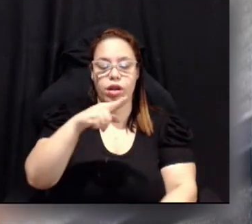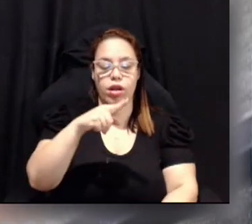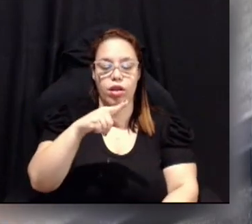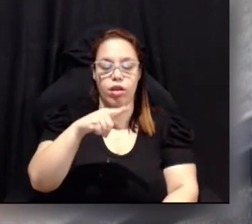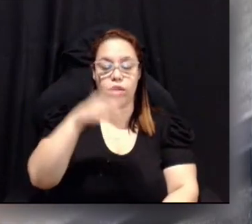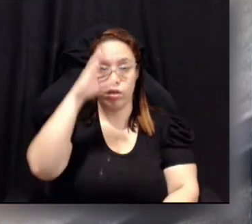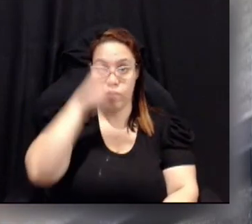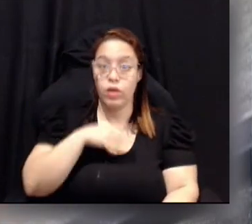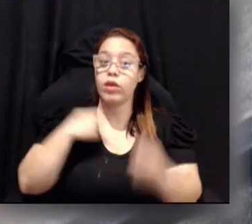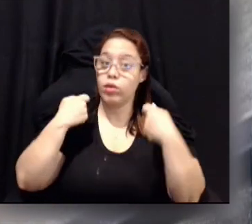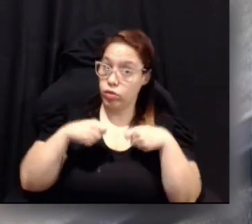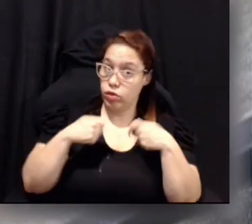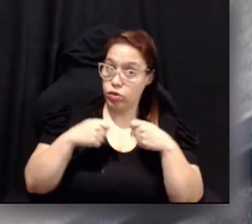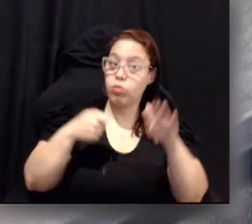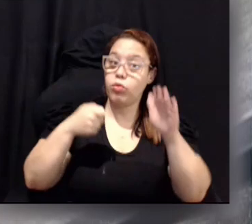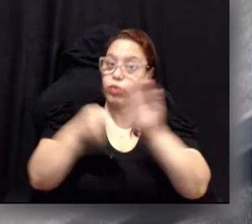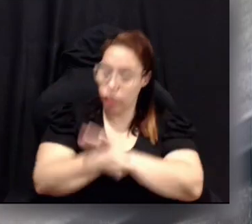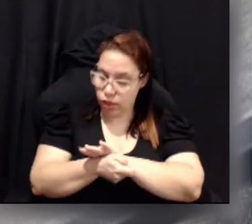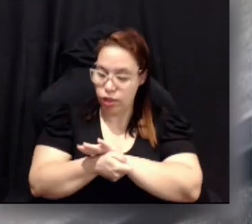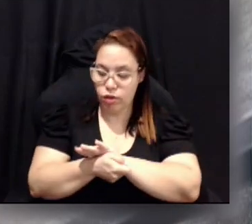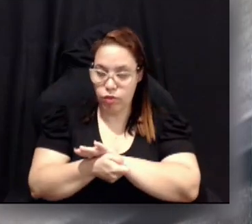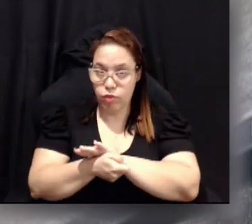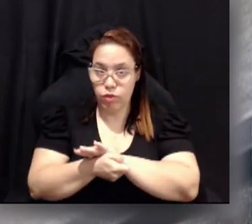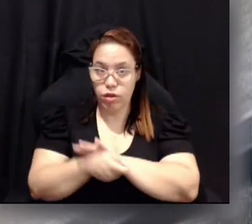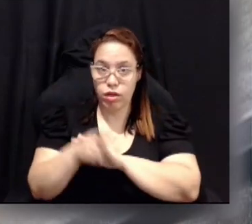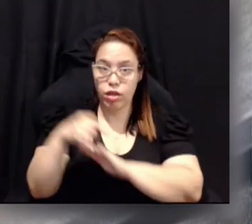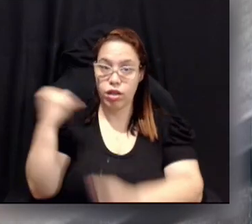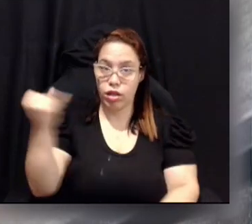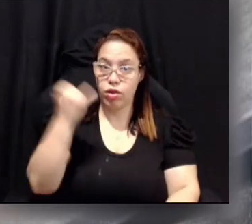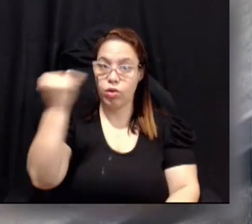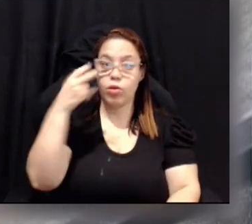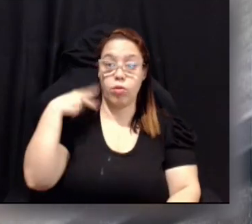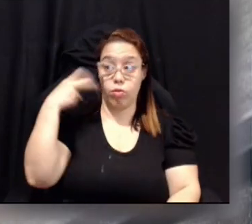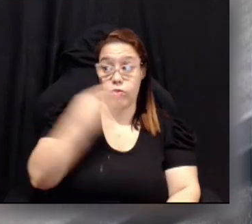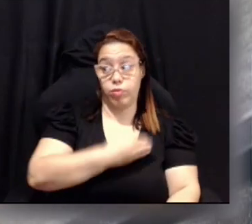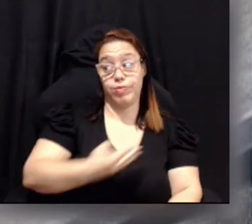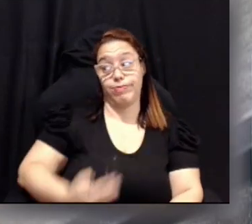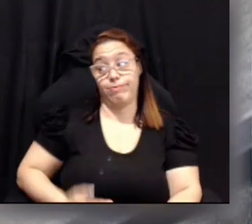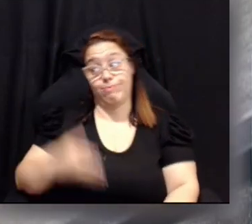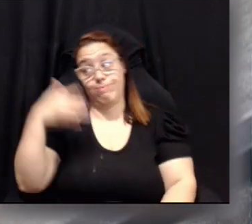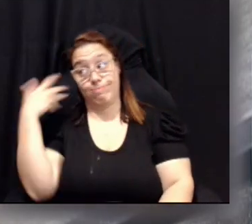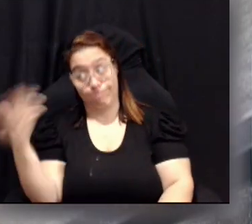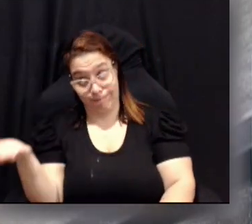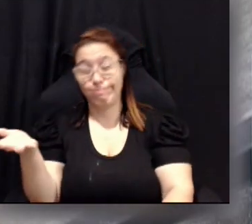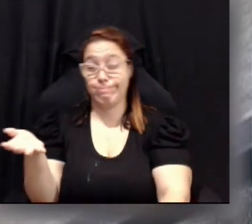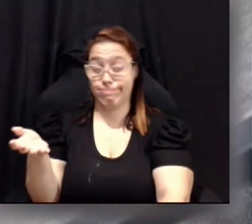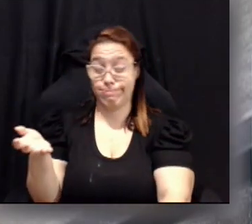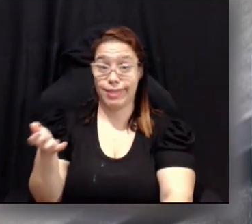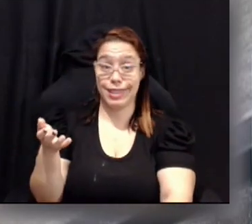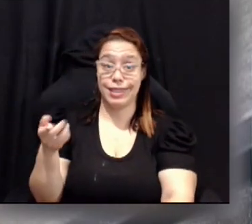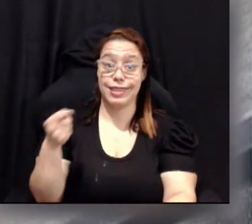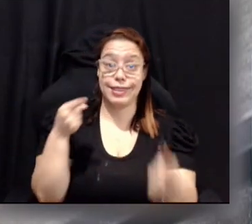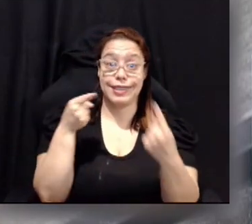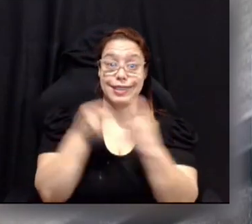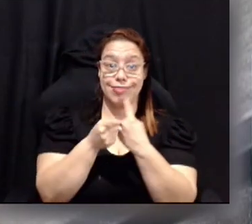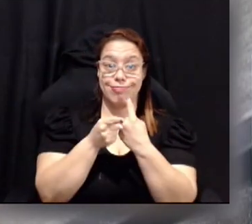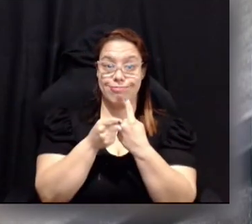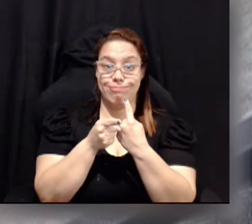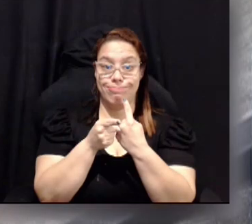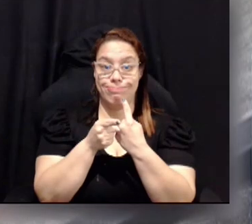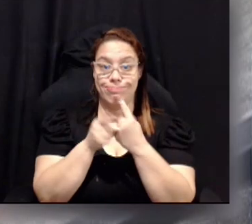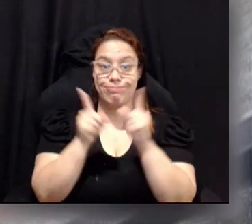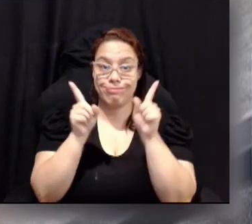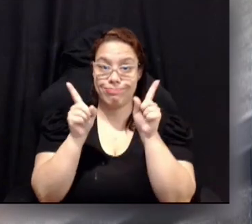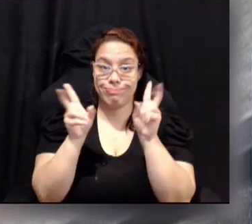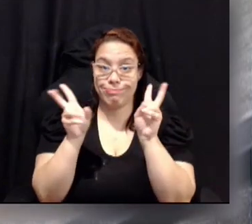ter financiamento para essa importante política pública. E aí a gente se choca com a questão, com